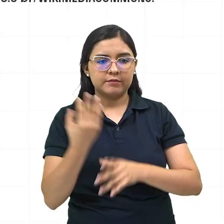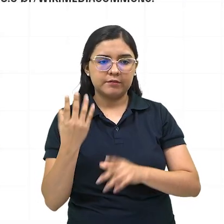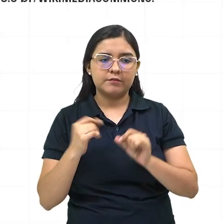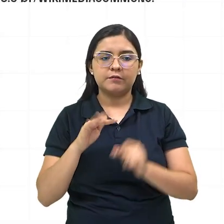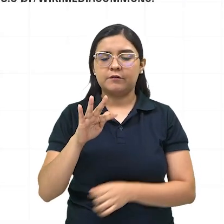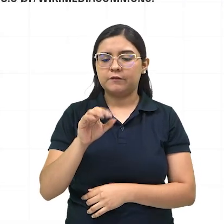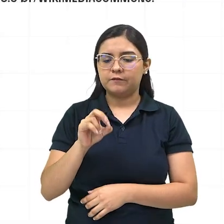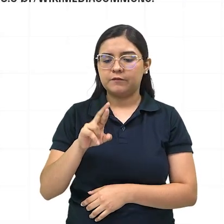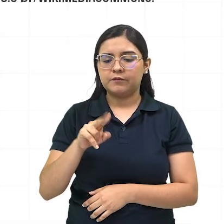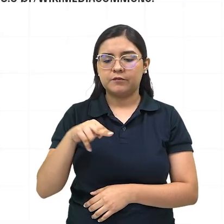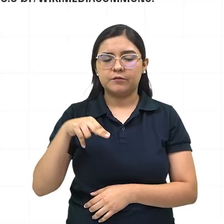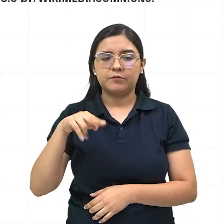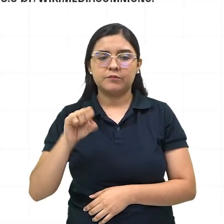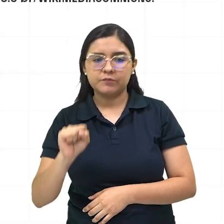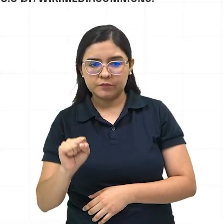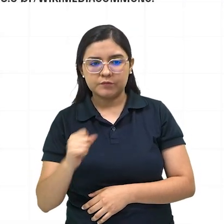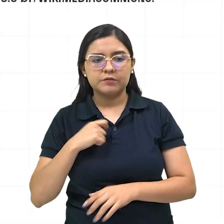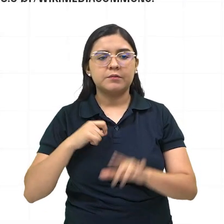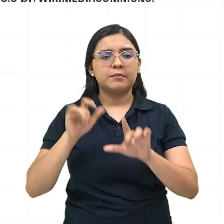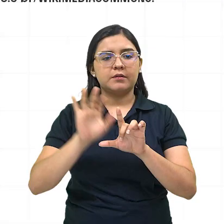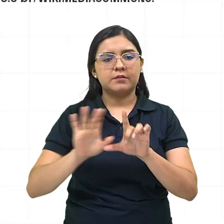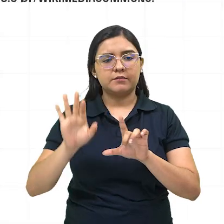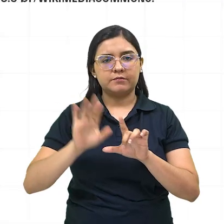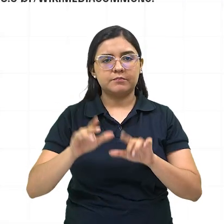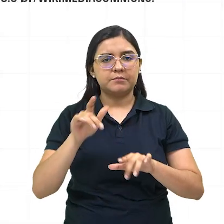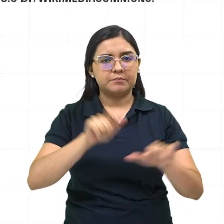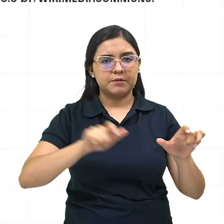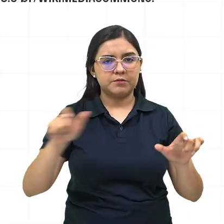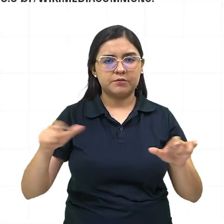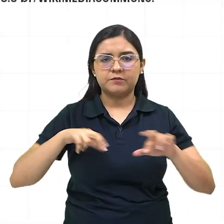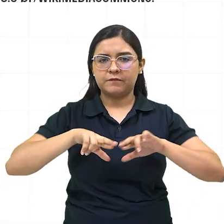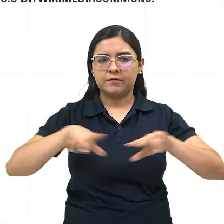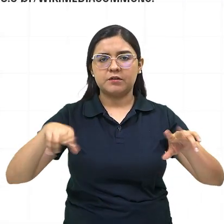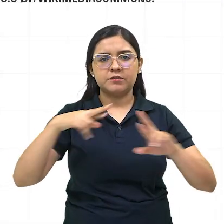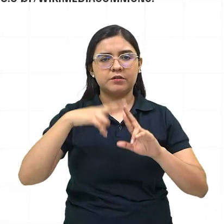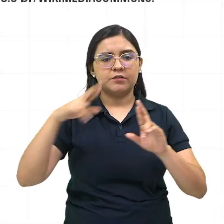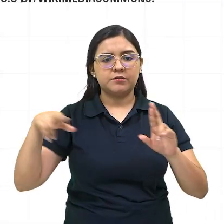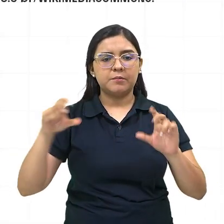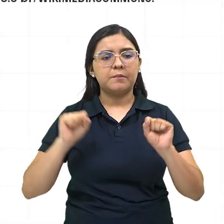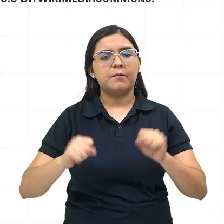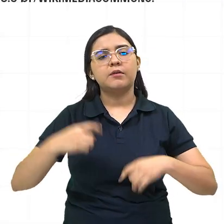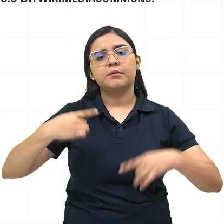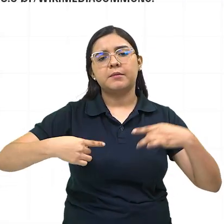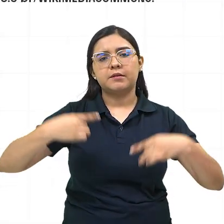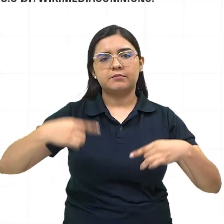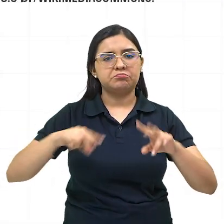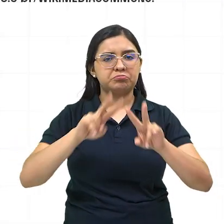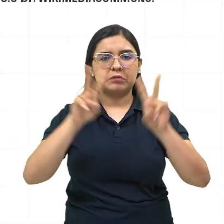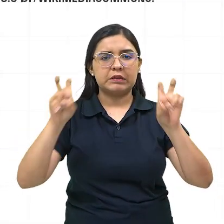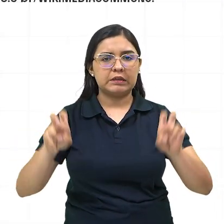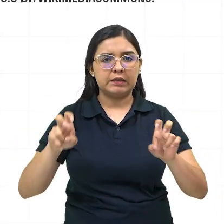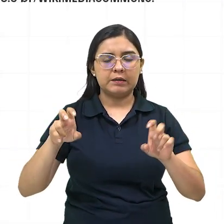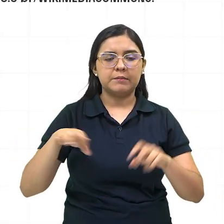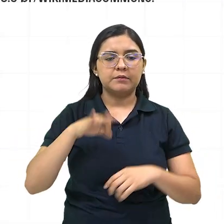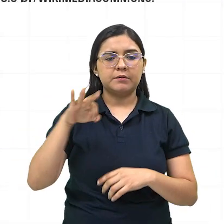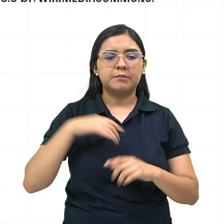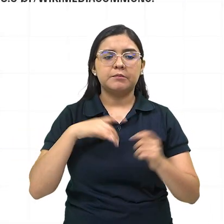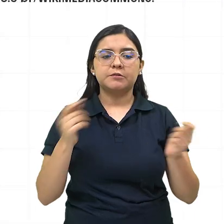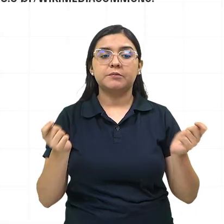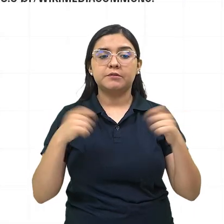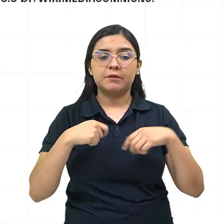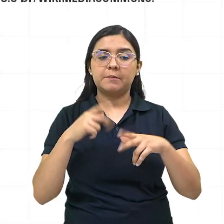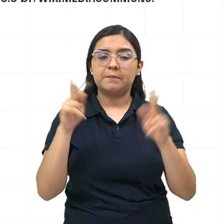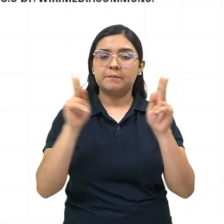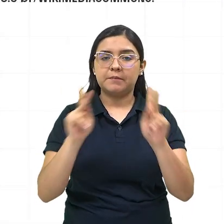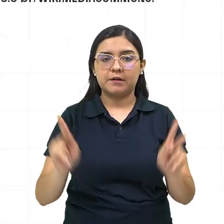plataformas onde pessoas de diversas religiões podem debater e dialogar sobre temas espirituais, promovendo a paz e